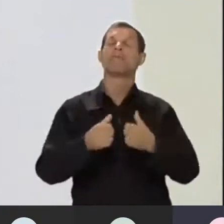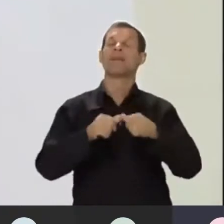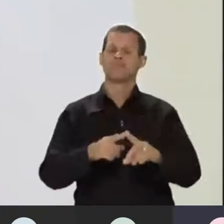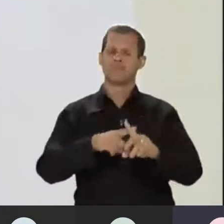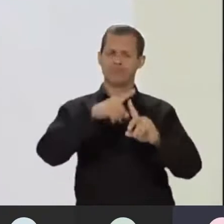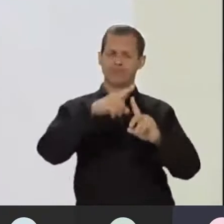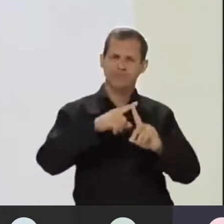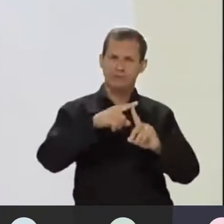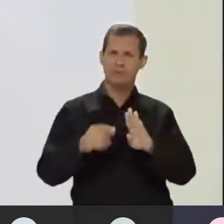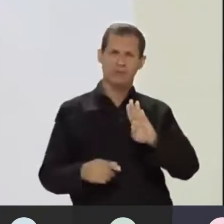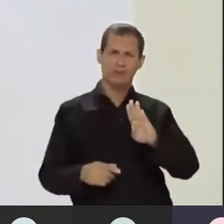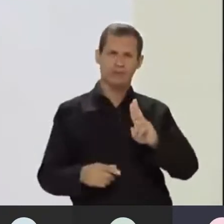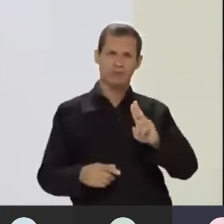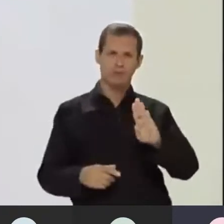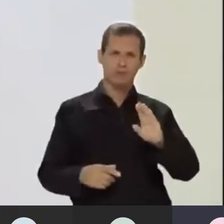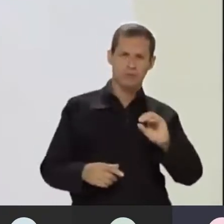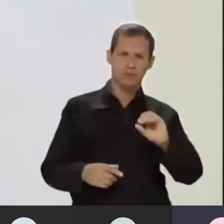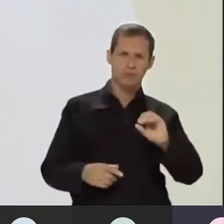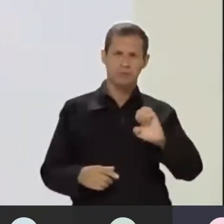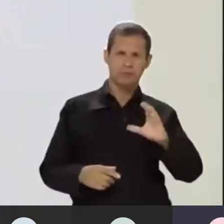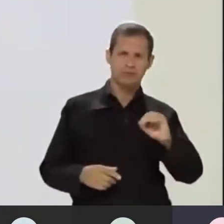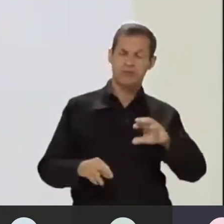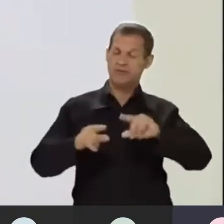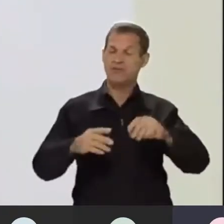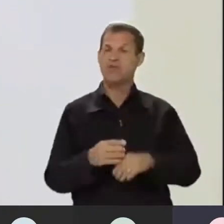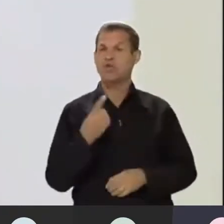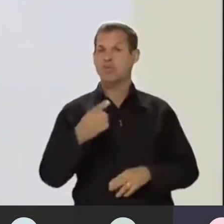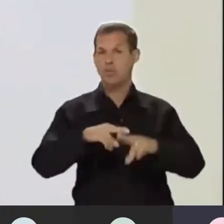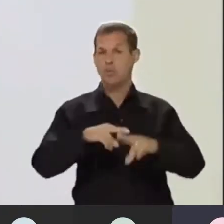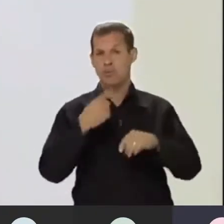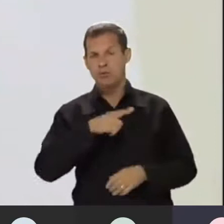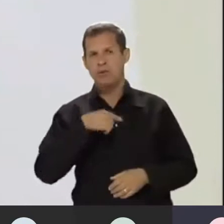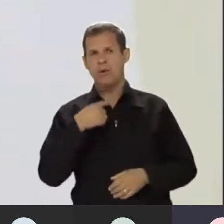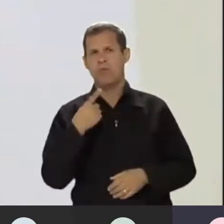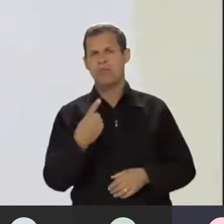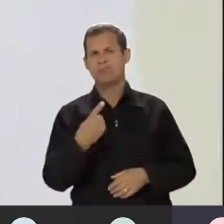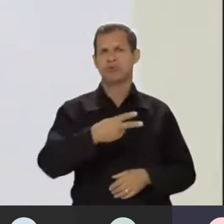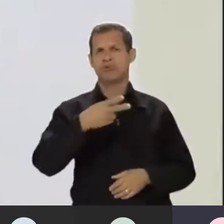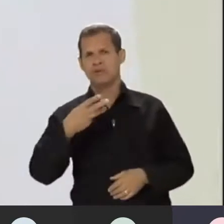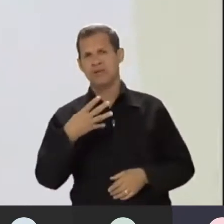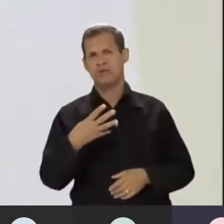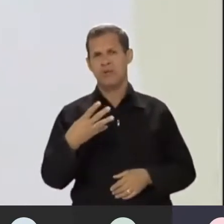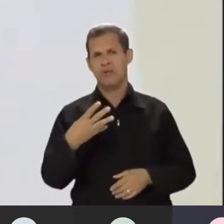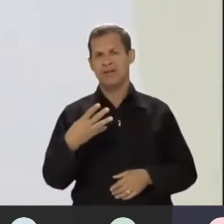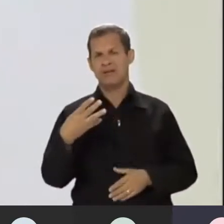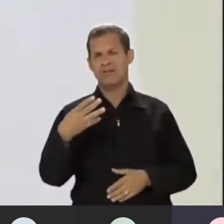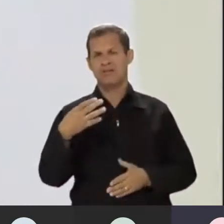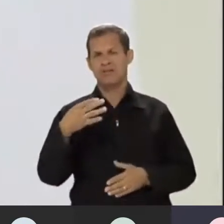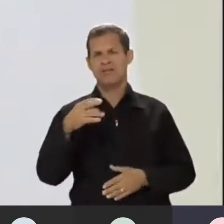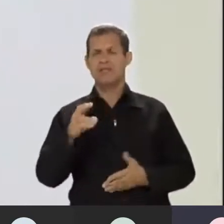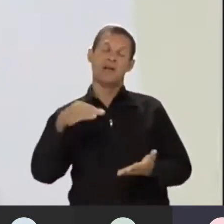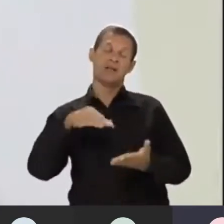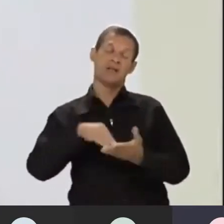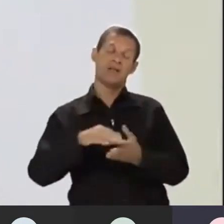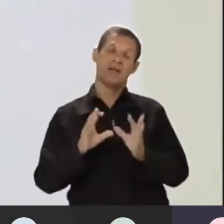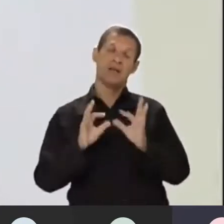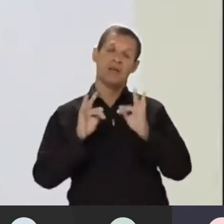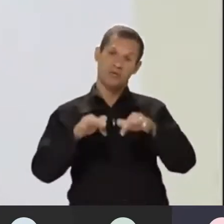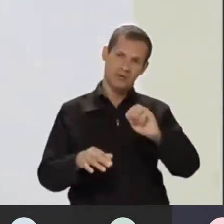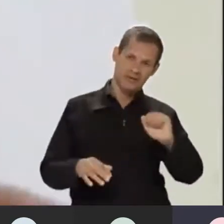ok? Essa temperatura de bulbo seco, ela vai variar de 1 em 1. Então, nós vamos ter 1, 2, 3, 4, 5, assim até o final da